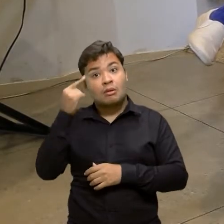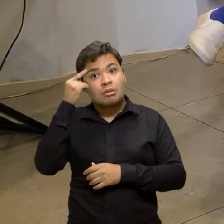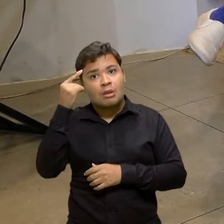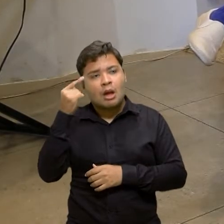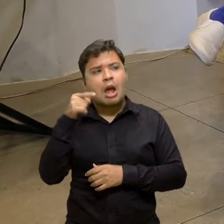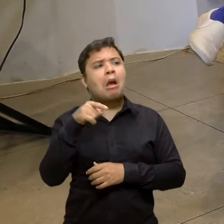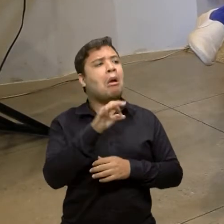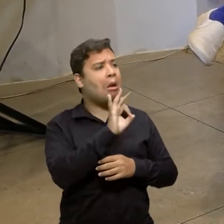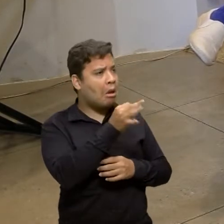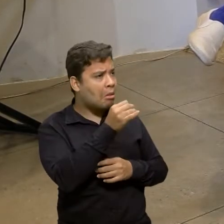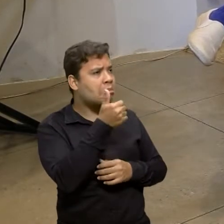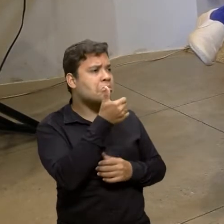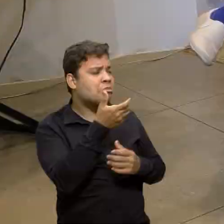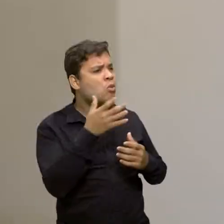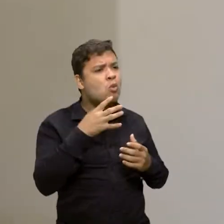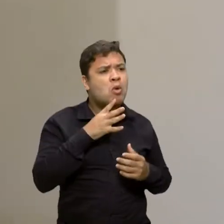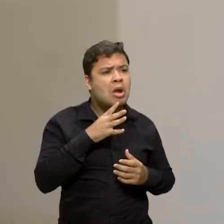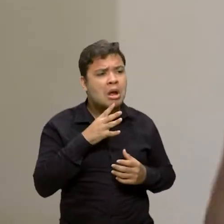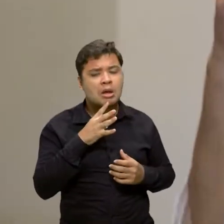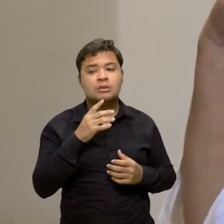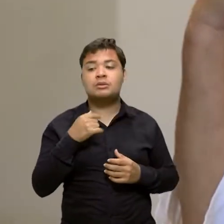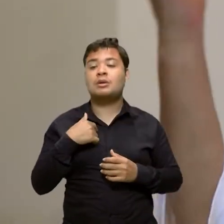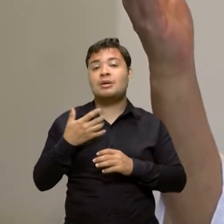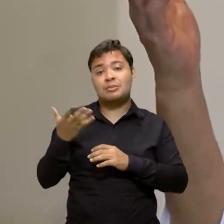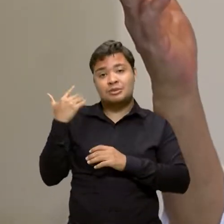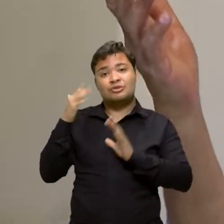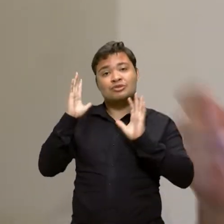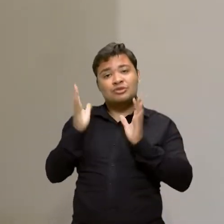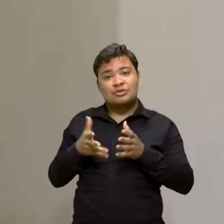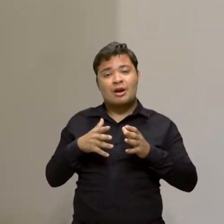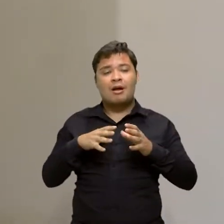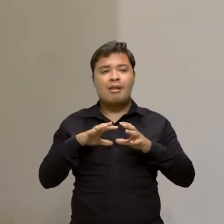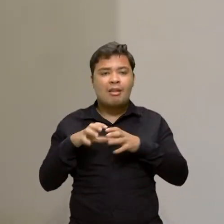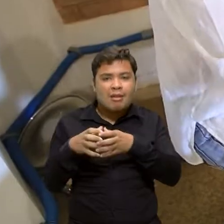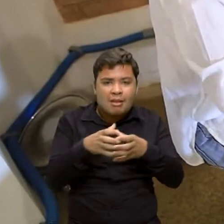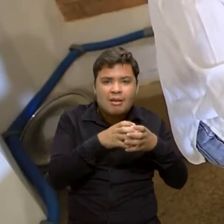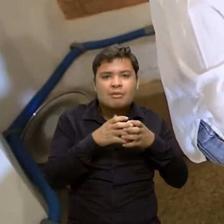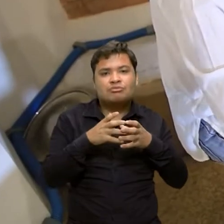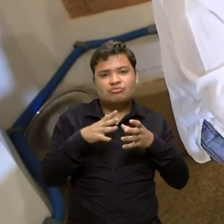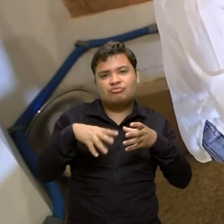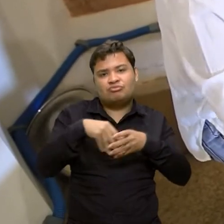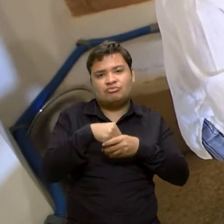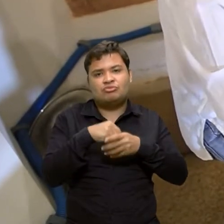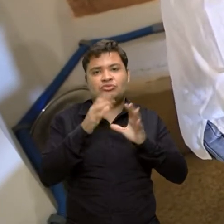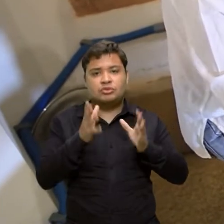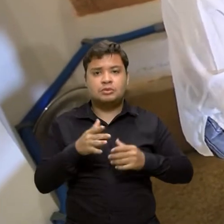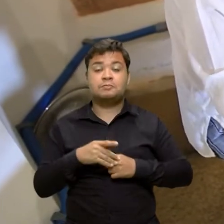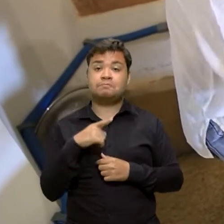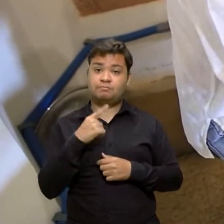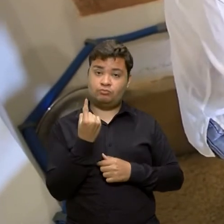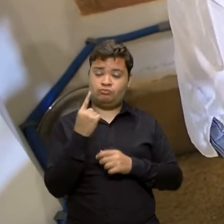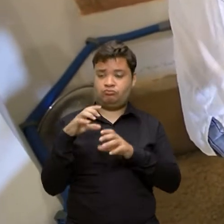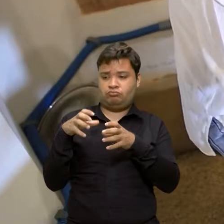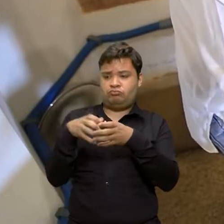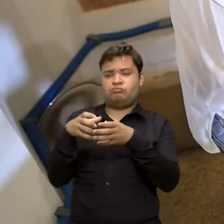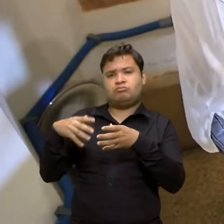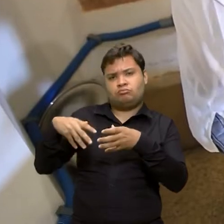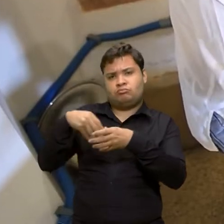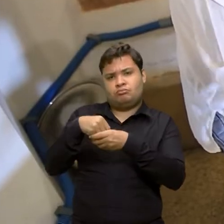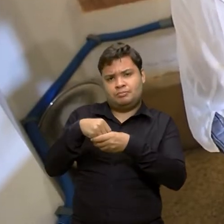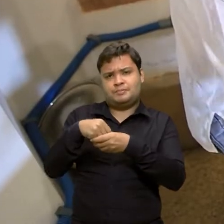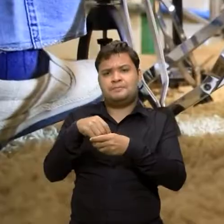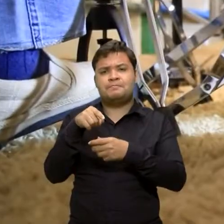uma galera para fazer parte? Eu já tocava em bandas de baile, na época eu tocava numa banda chamada Aquarius 7,